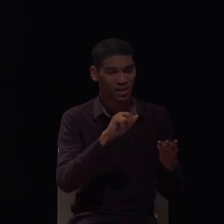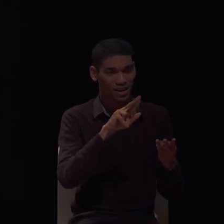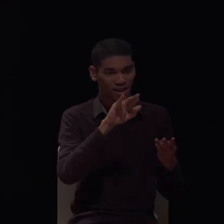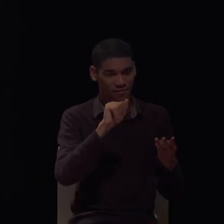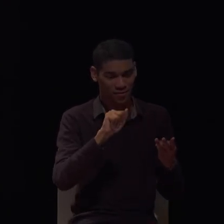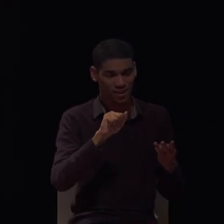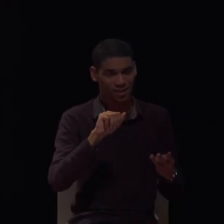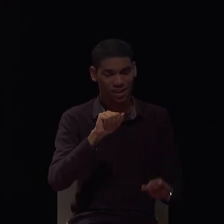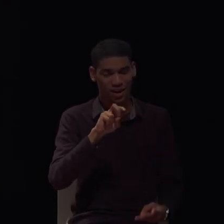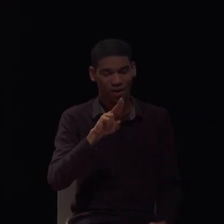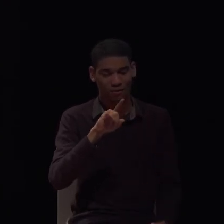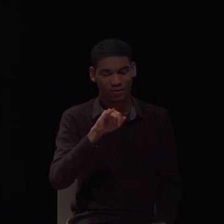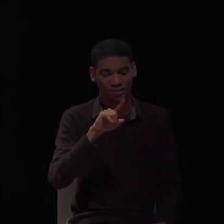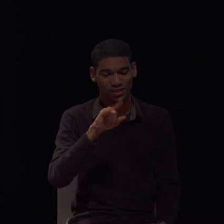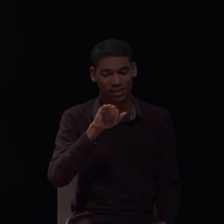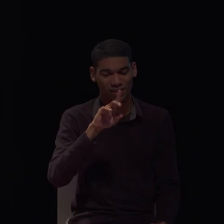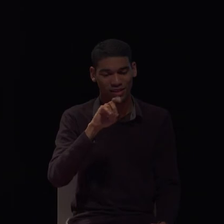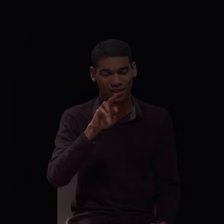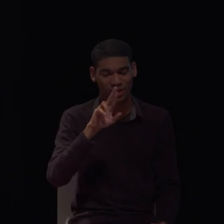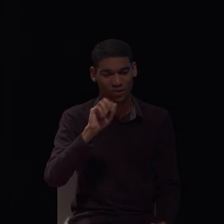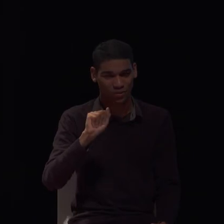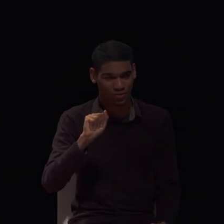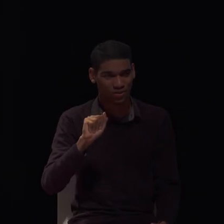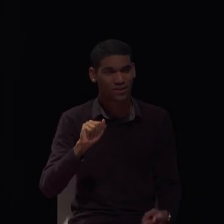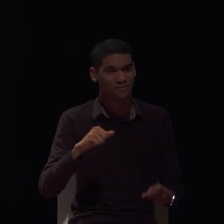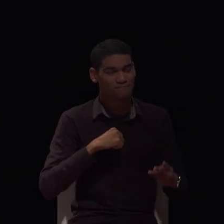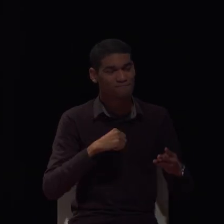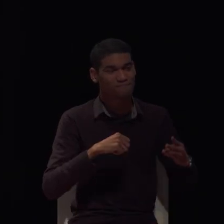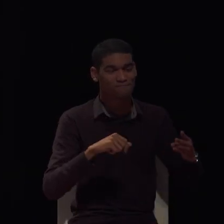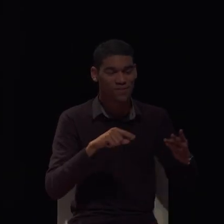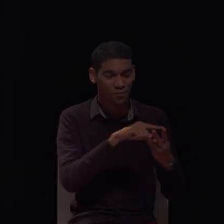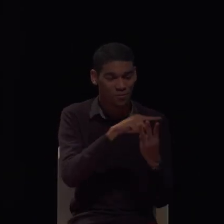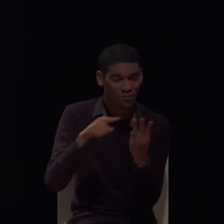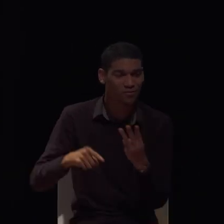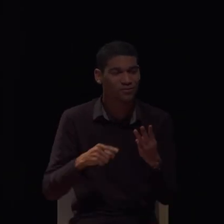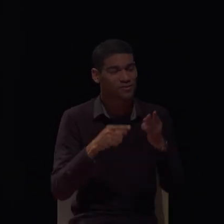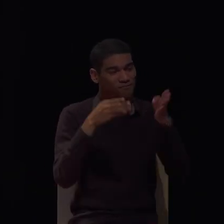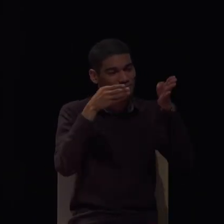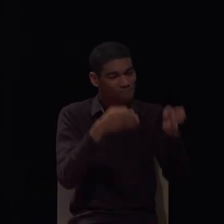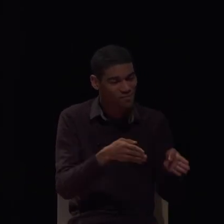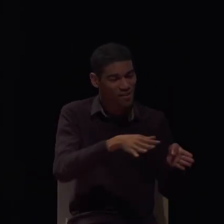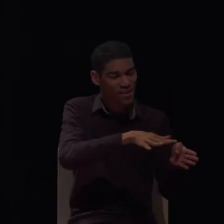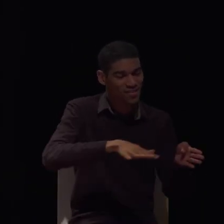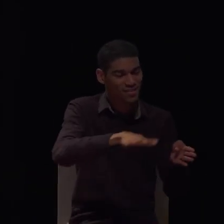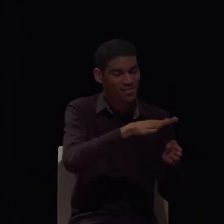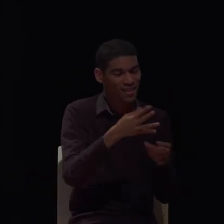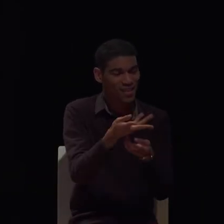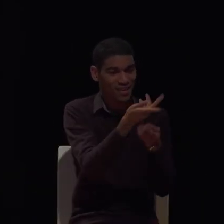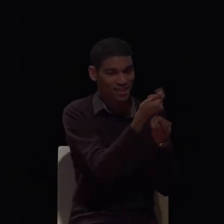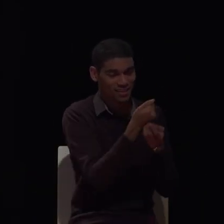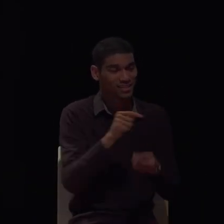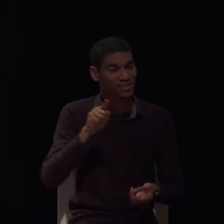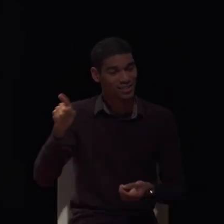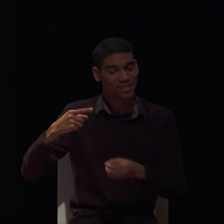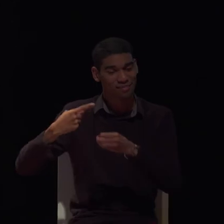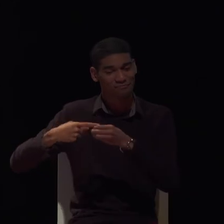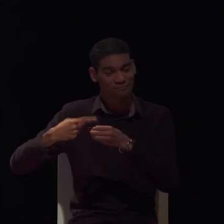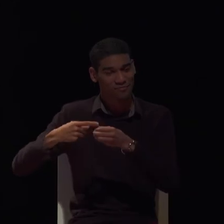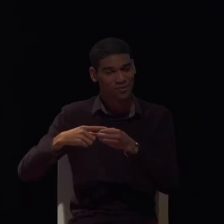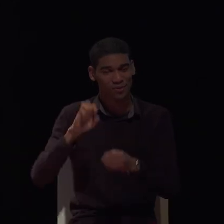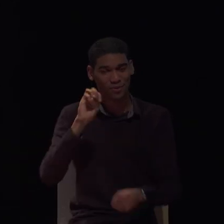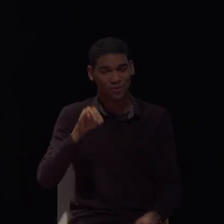auxiliadora e que seguiram o caminho da arte é no embu das artes